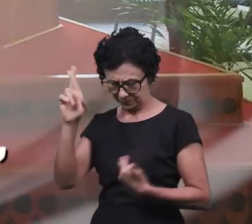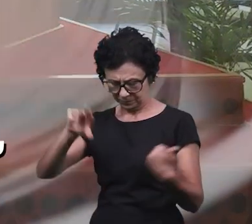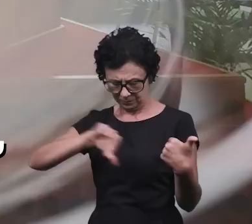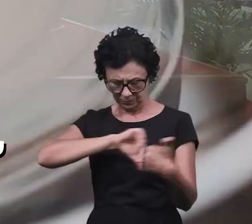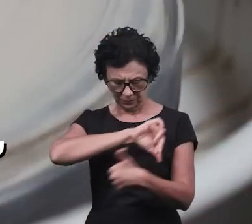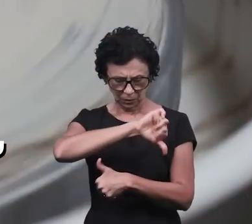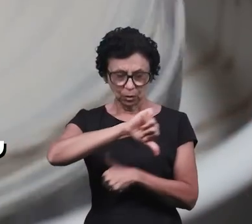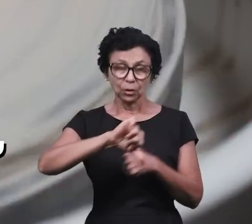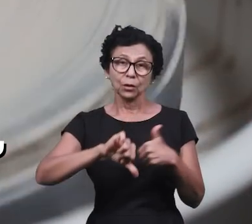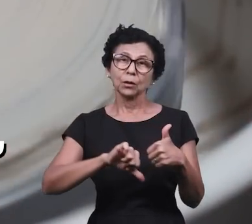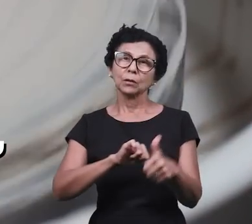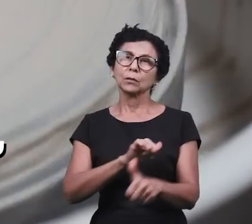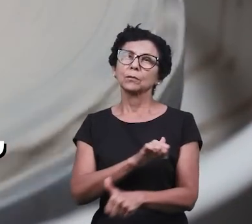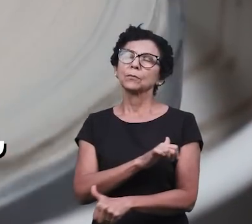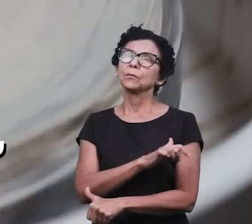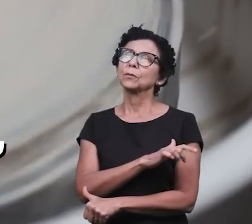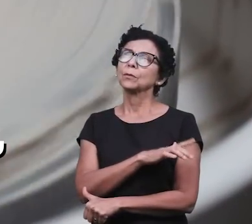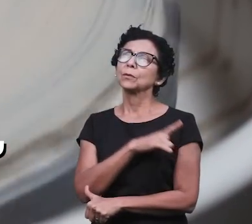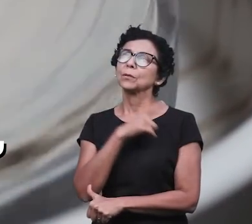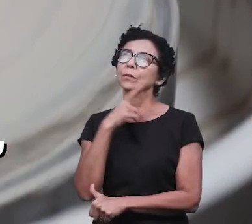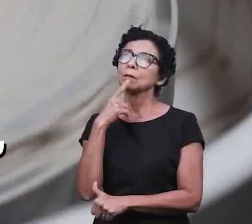faze de mim um vaso